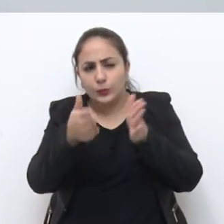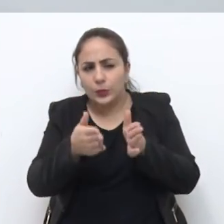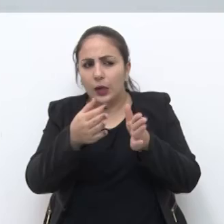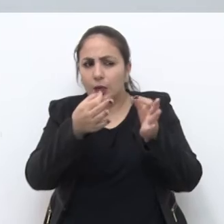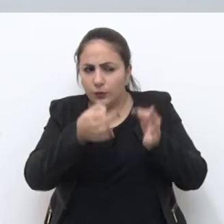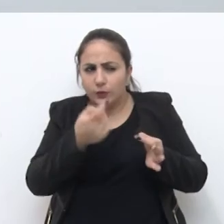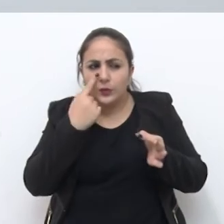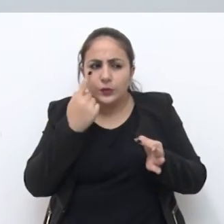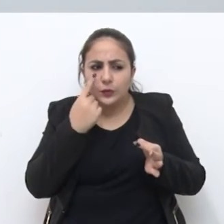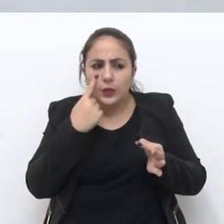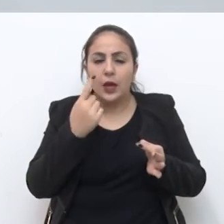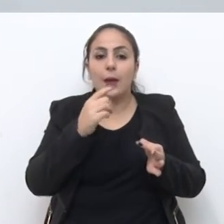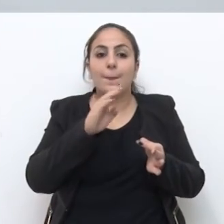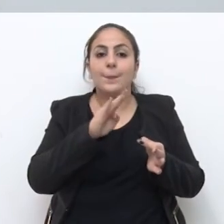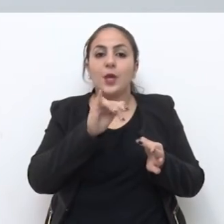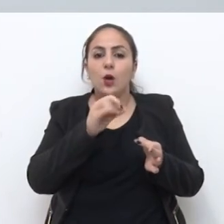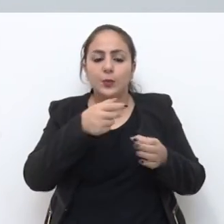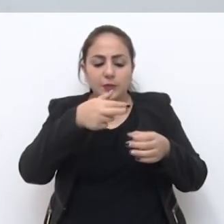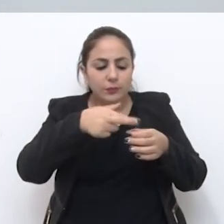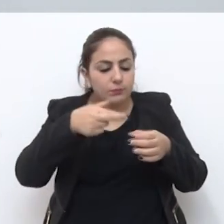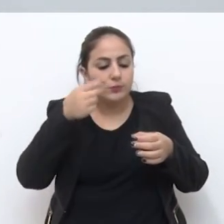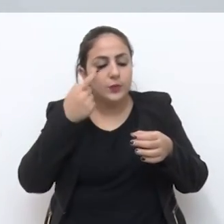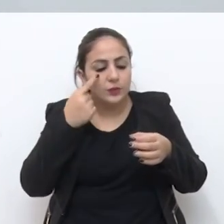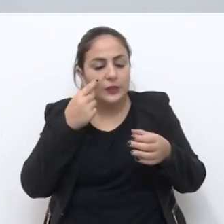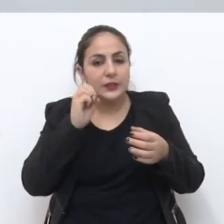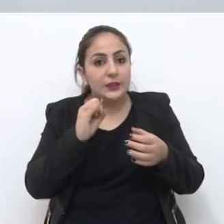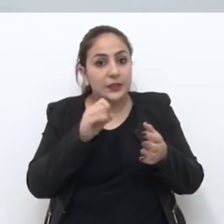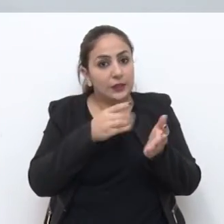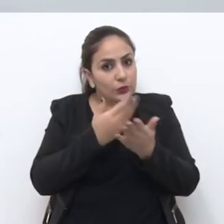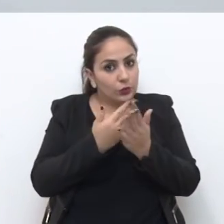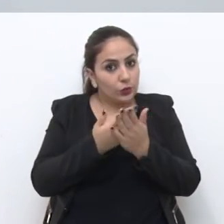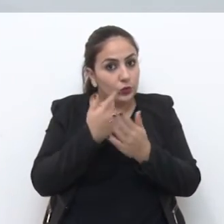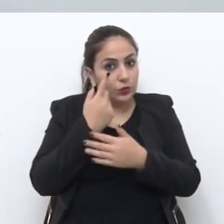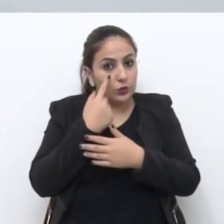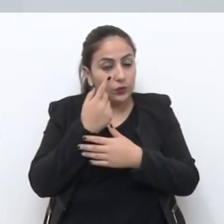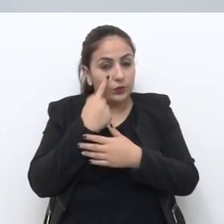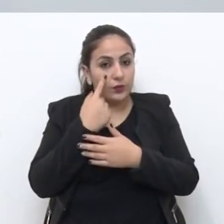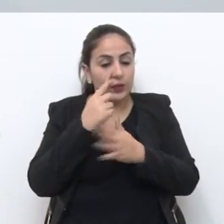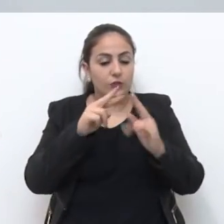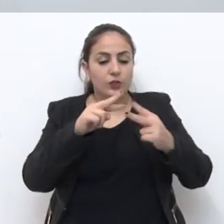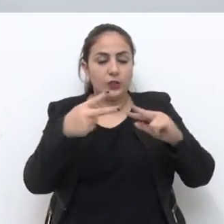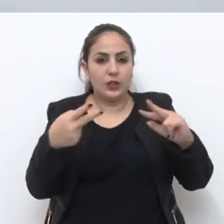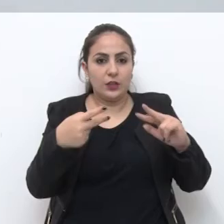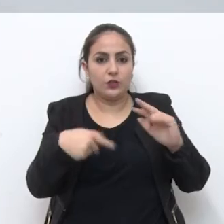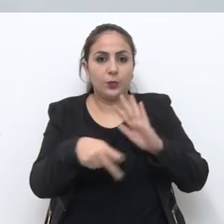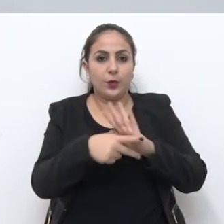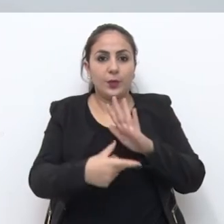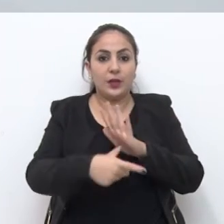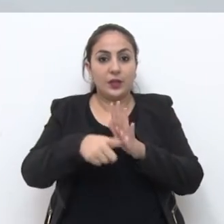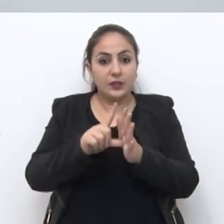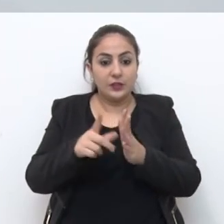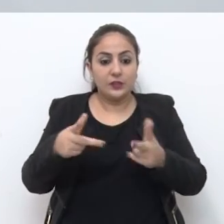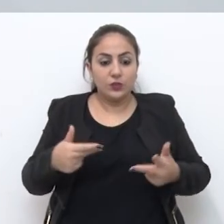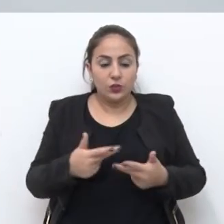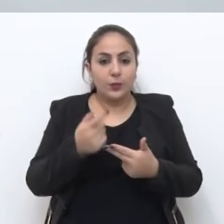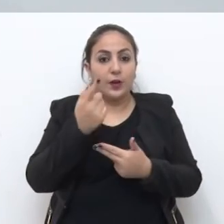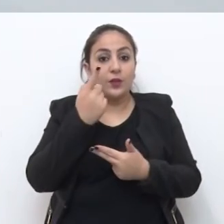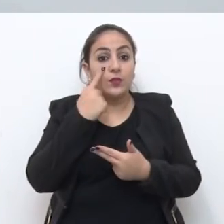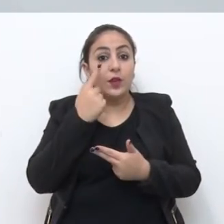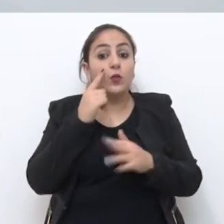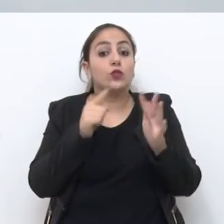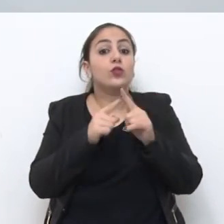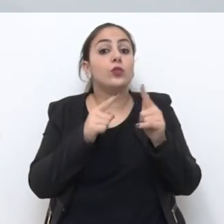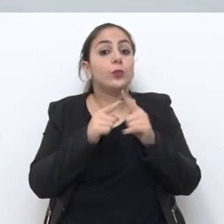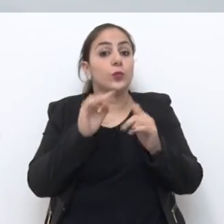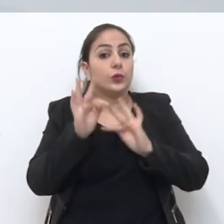de confirmação, é feita a biópsia, vai para a patologia, tem alguns estudos genéticos que hoje também a gente faz nessa peça cirúrgica que ajuda na definição